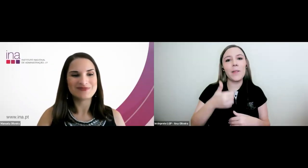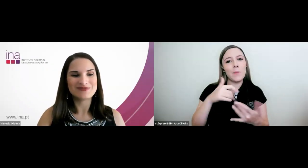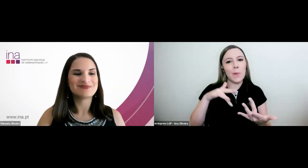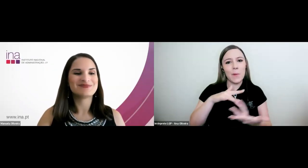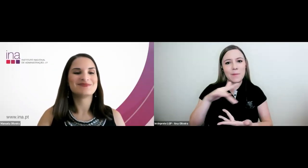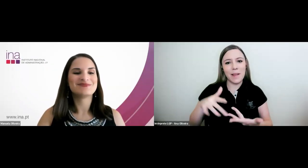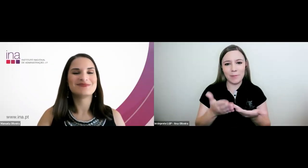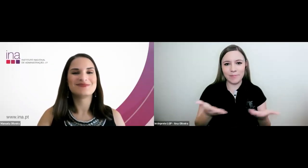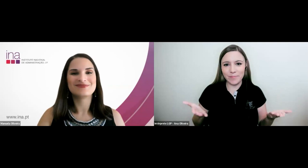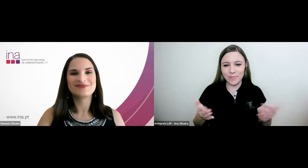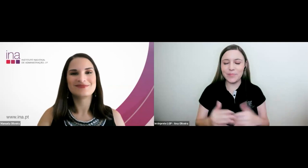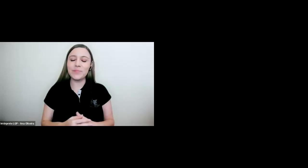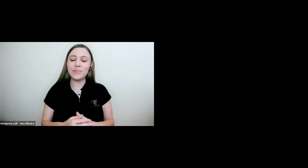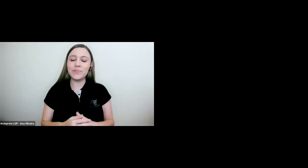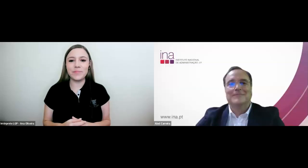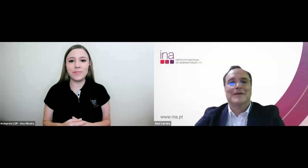sessão.